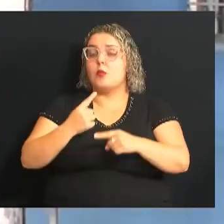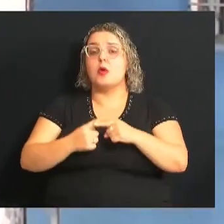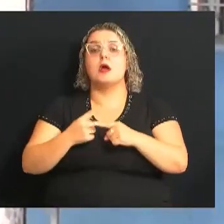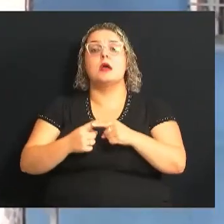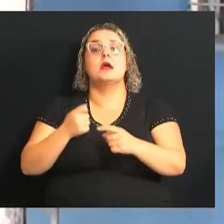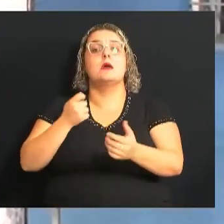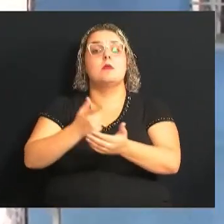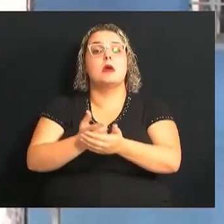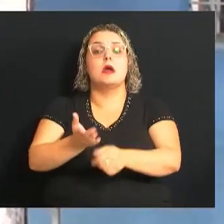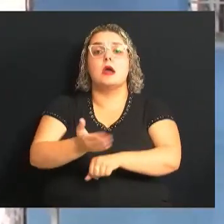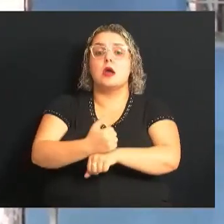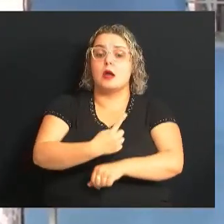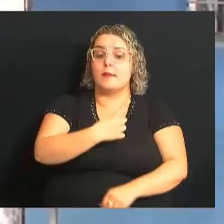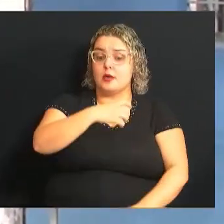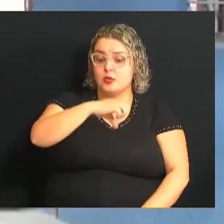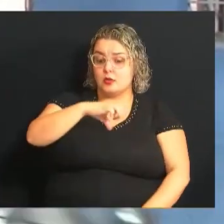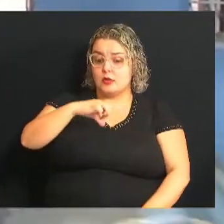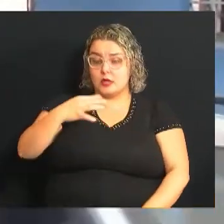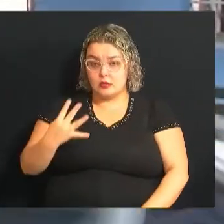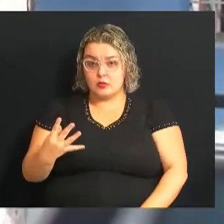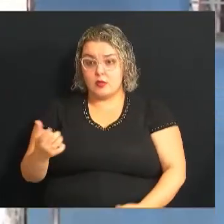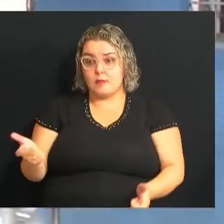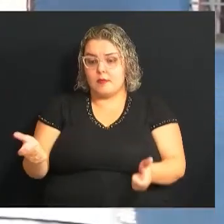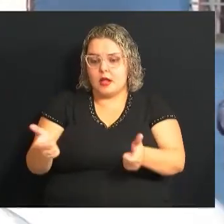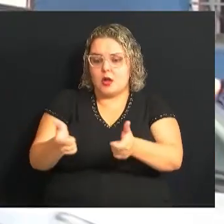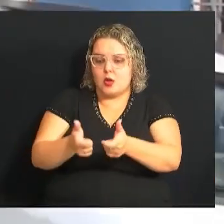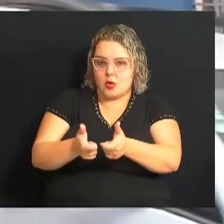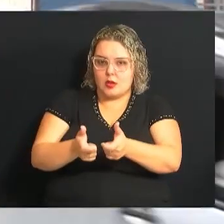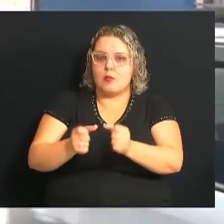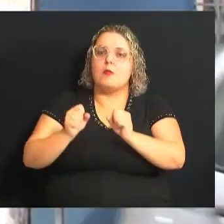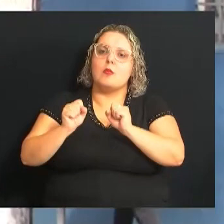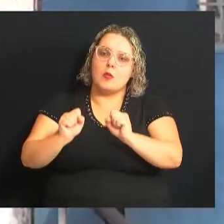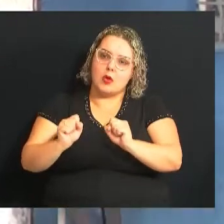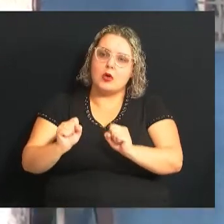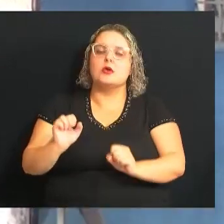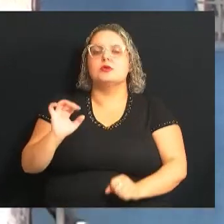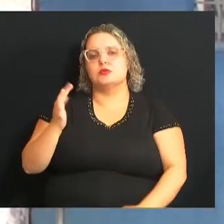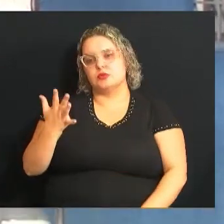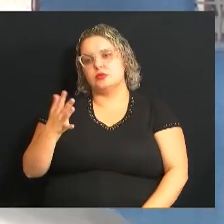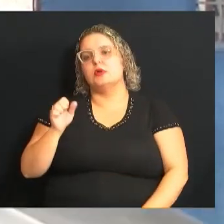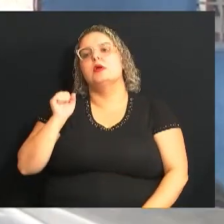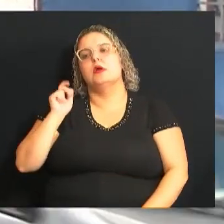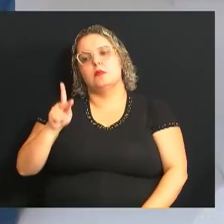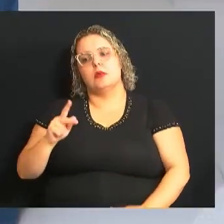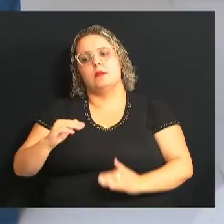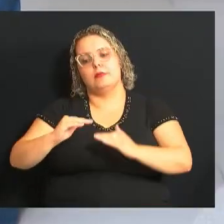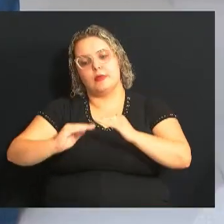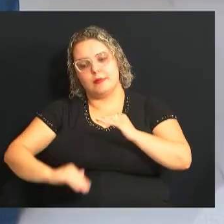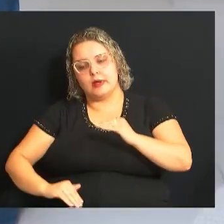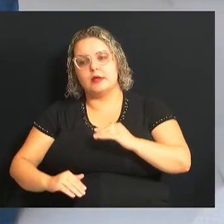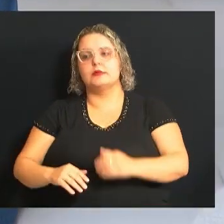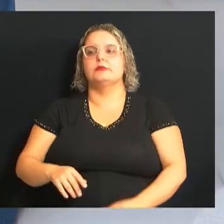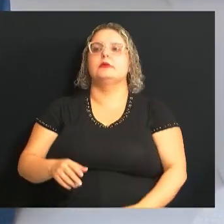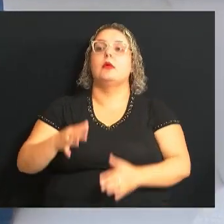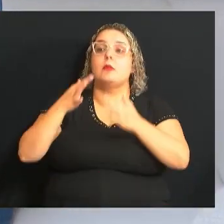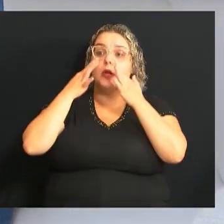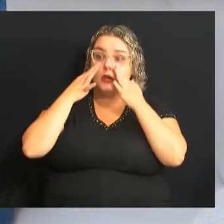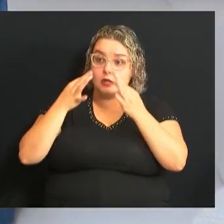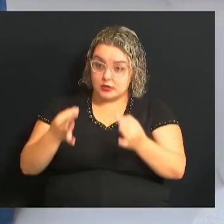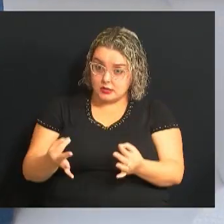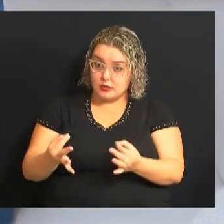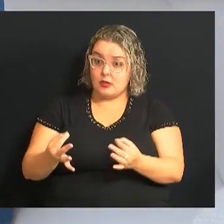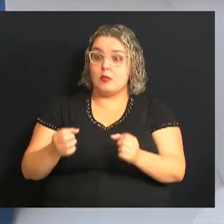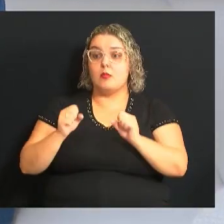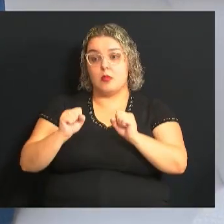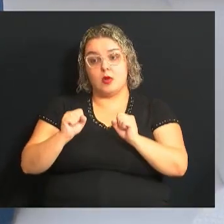anteriores a 94 forem menores, pode ser que jogue a aposentadoria lá para baixo. Então tem que ficar bastante atento, senão pode ser